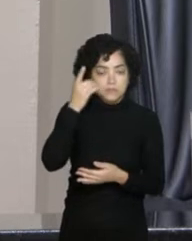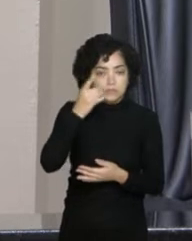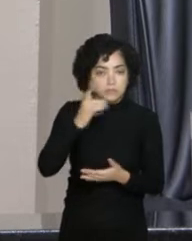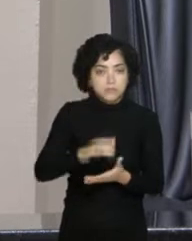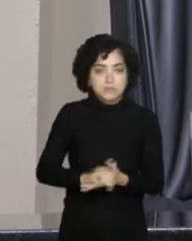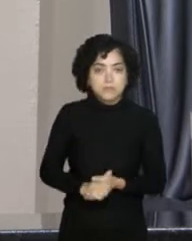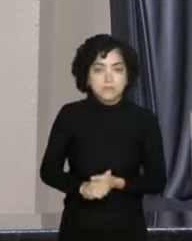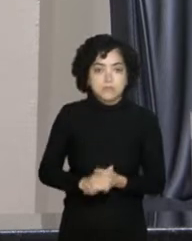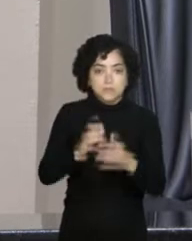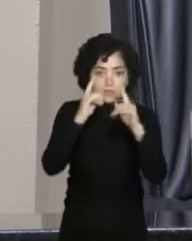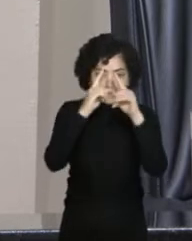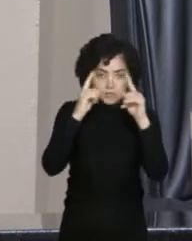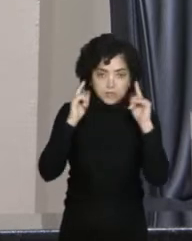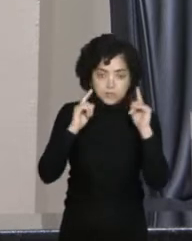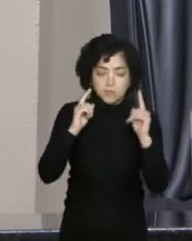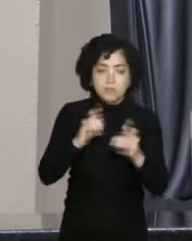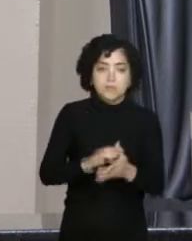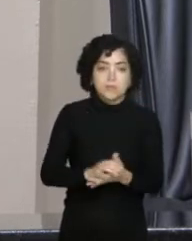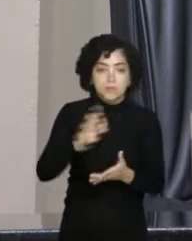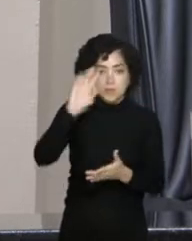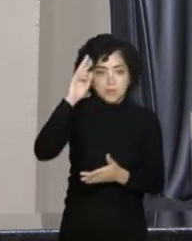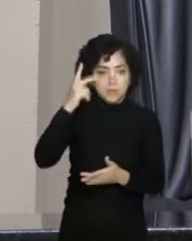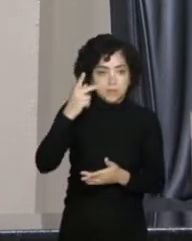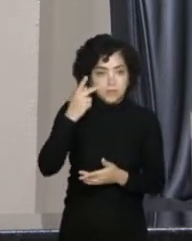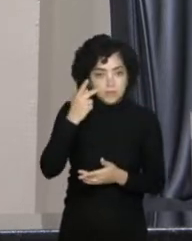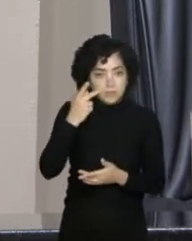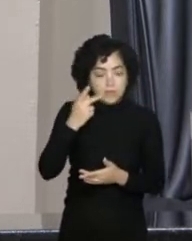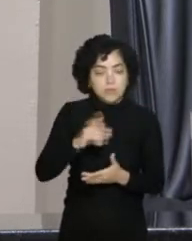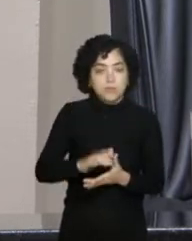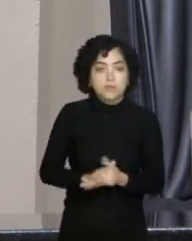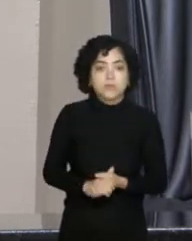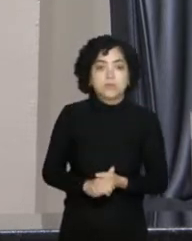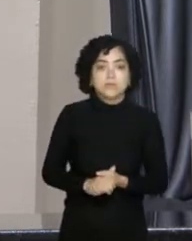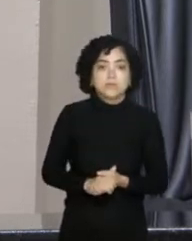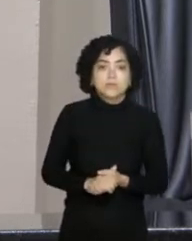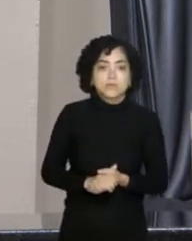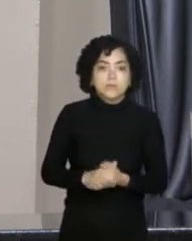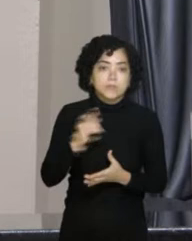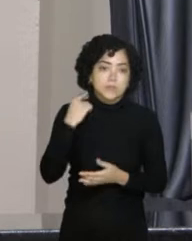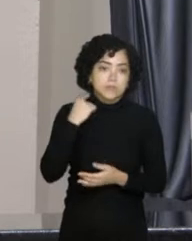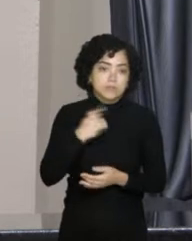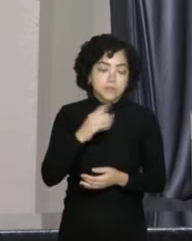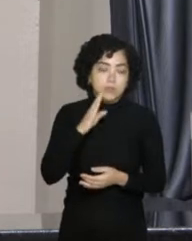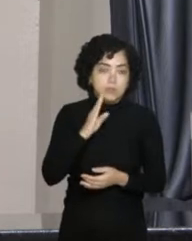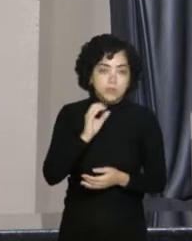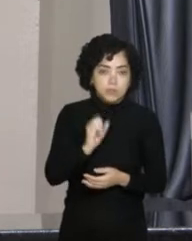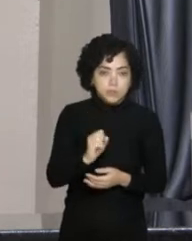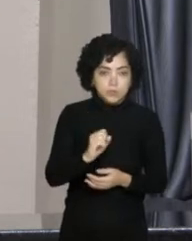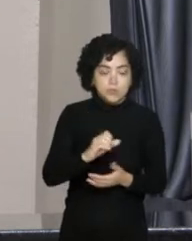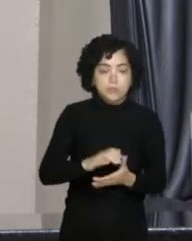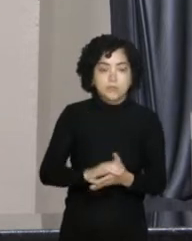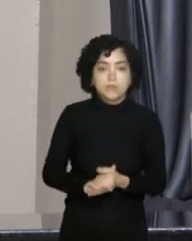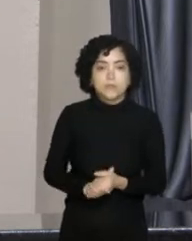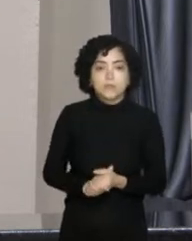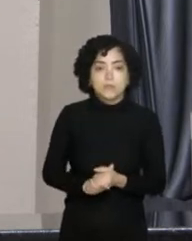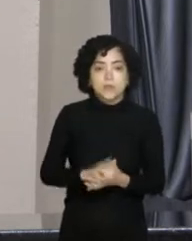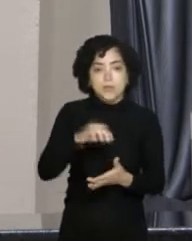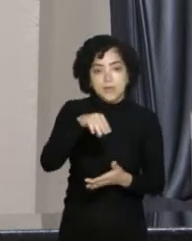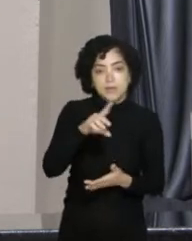deputados Neudir Sareta, PT, Milton Alves, PSD, Silvio Drevic, PP, Bruno Souza e Jerry Comper, Bloco